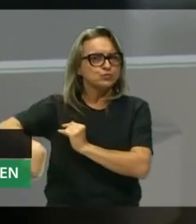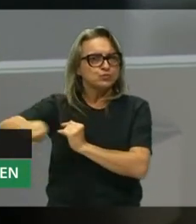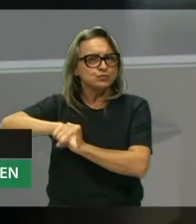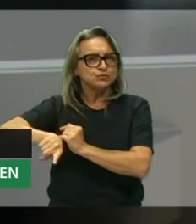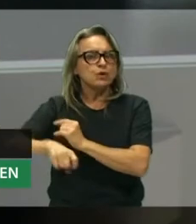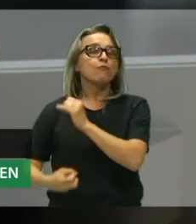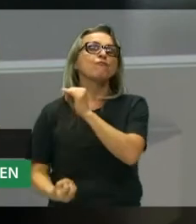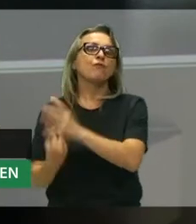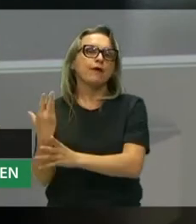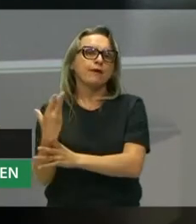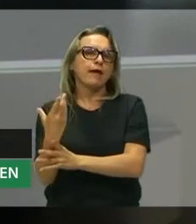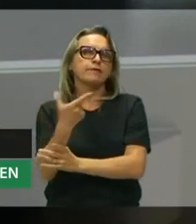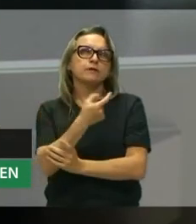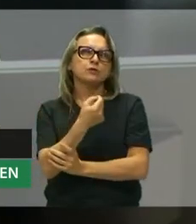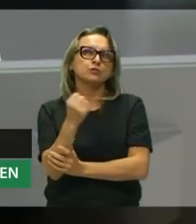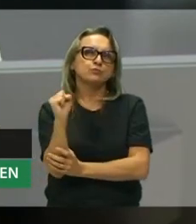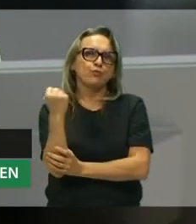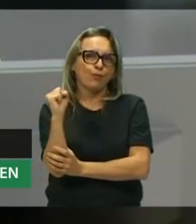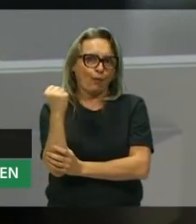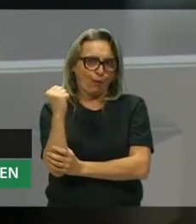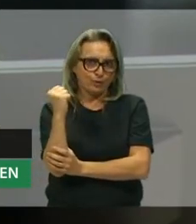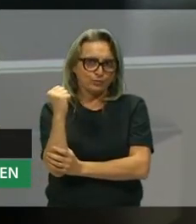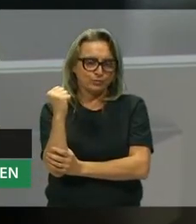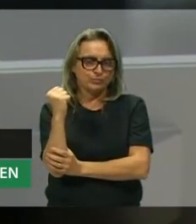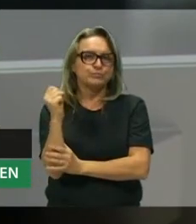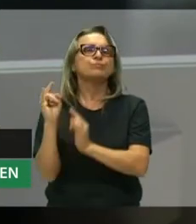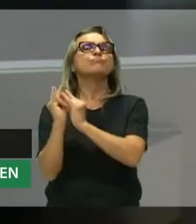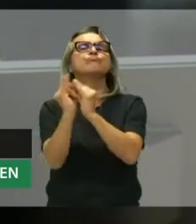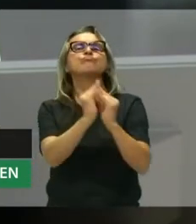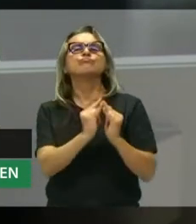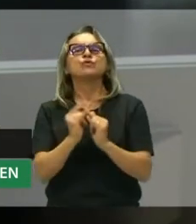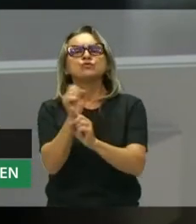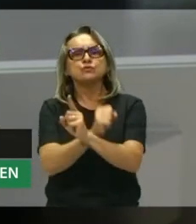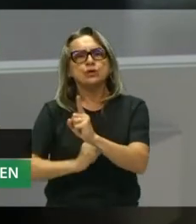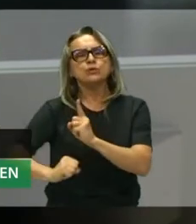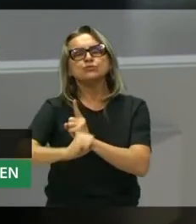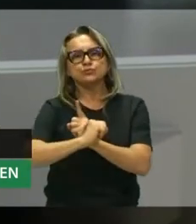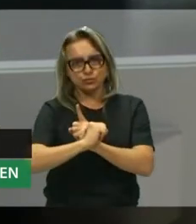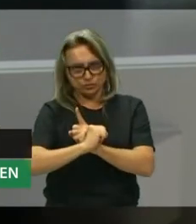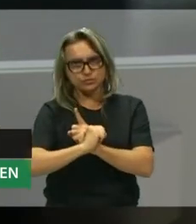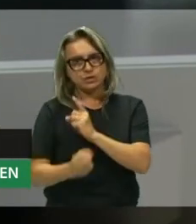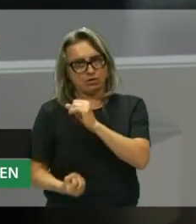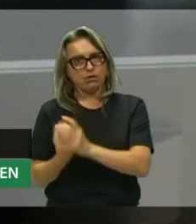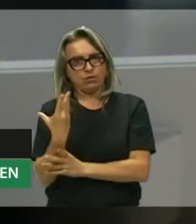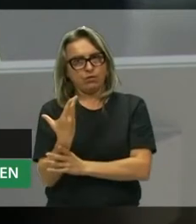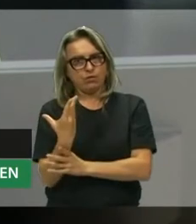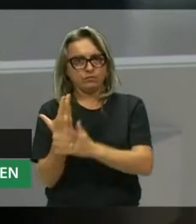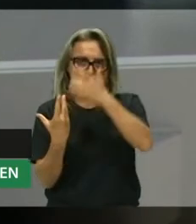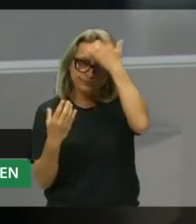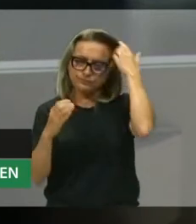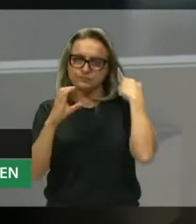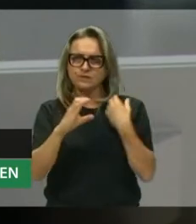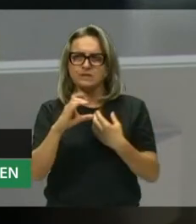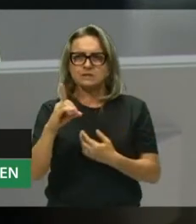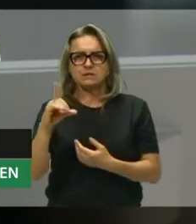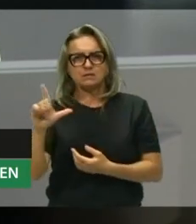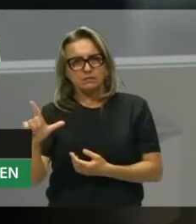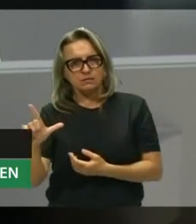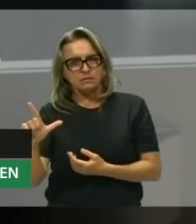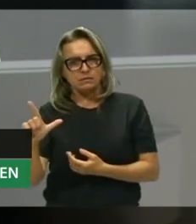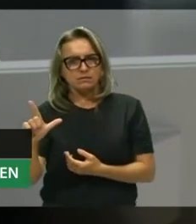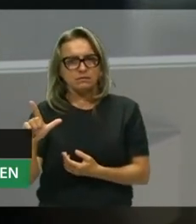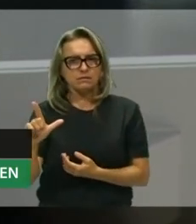criada aqui em 2008 pelas entidades sociais, o CDL, Associação